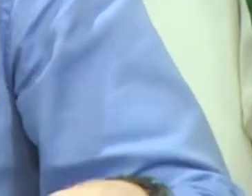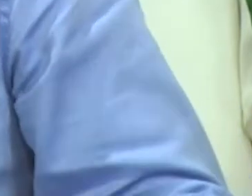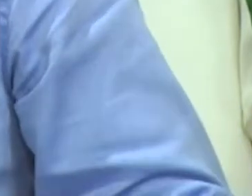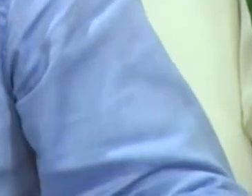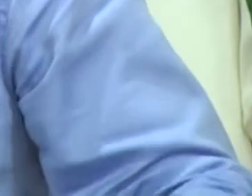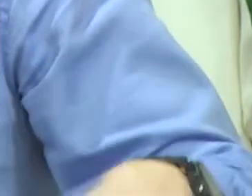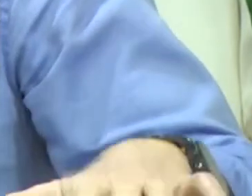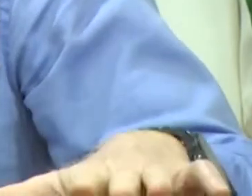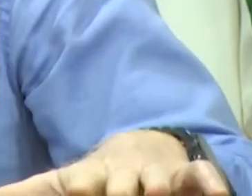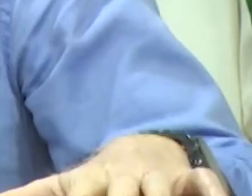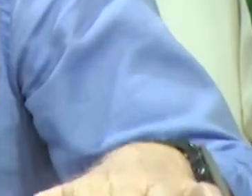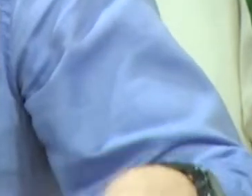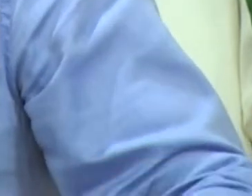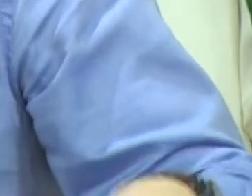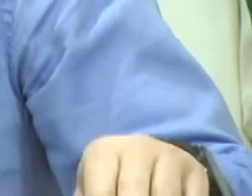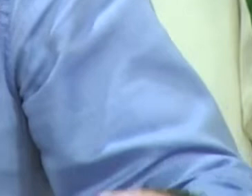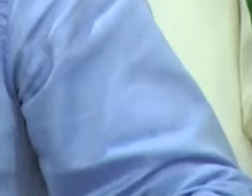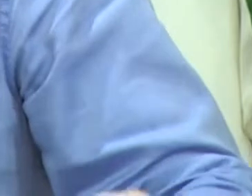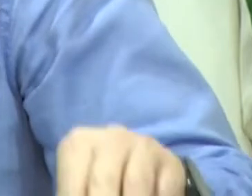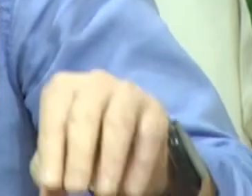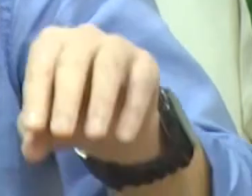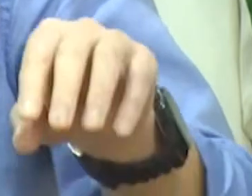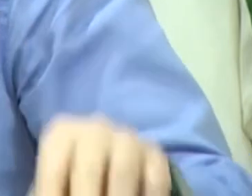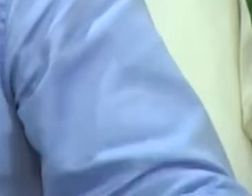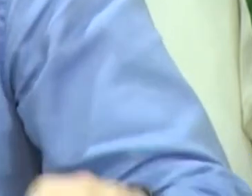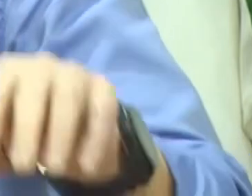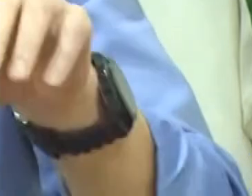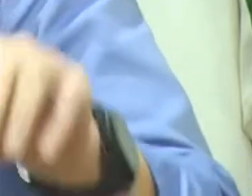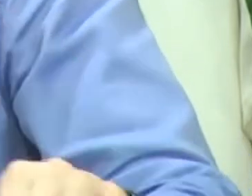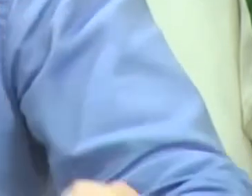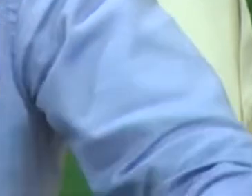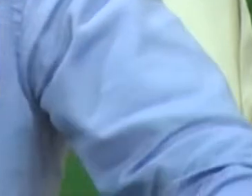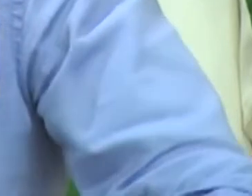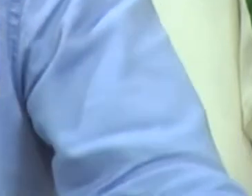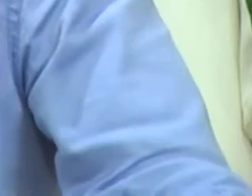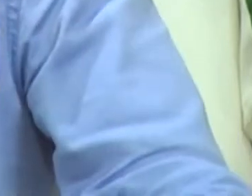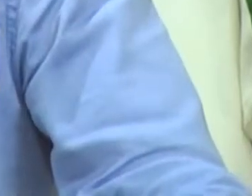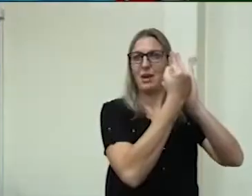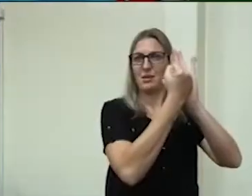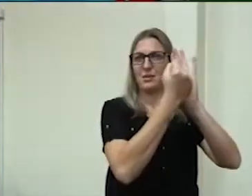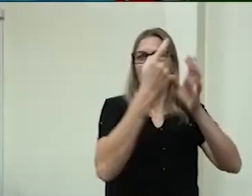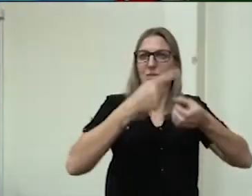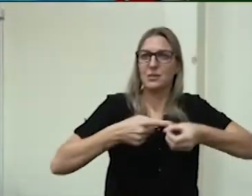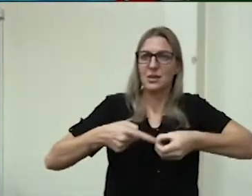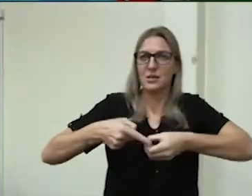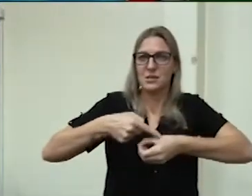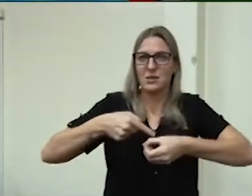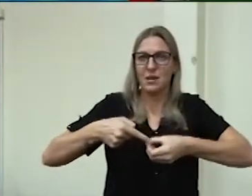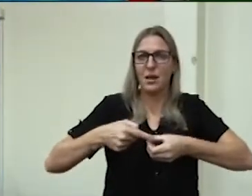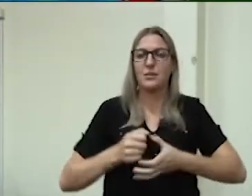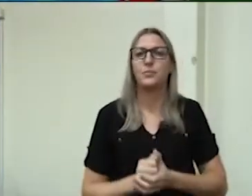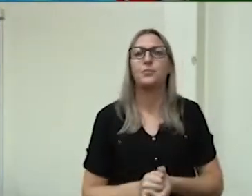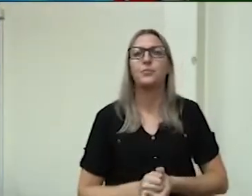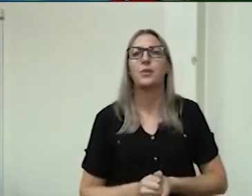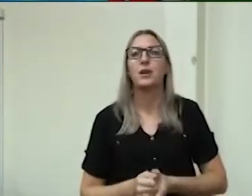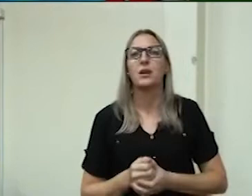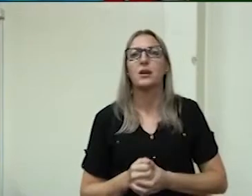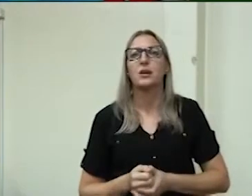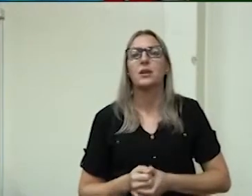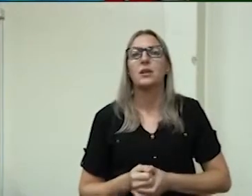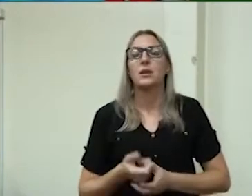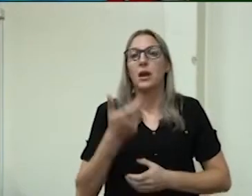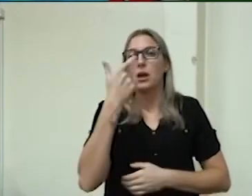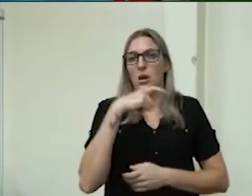e ela precisa ser colocada nas nossas discussões. É apenas um retorno, eu acho, que a